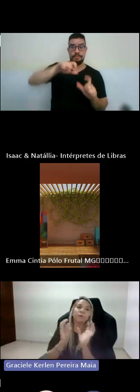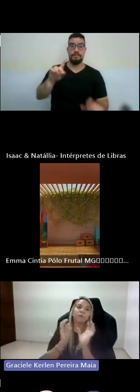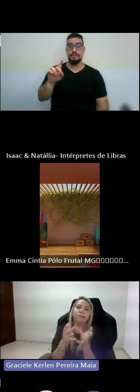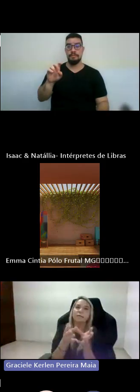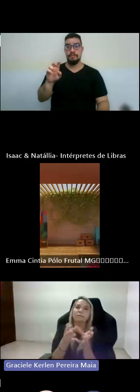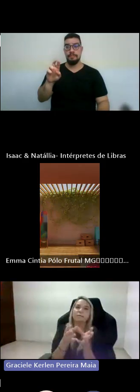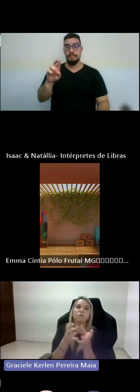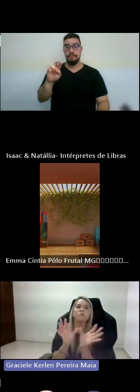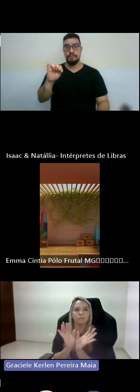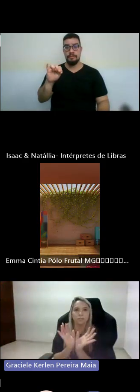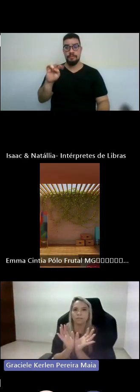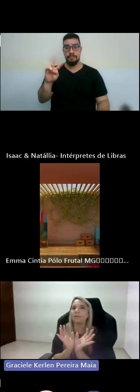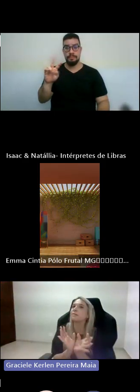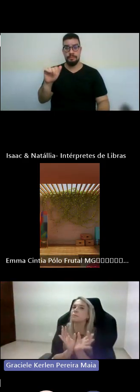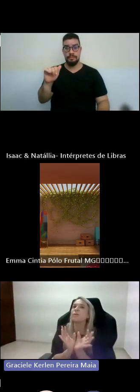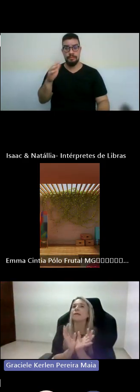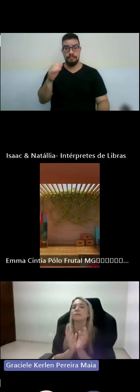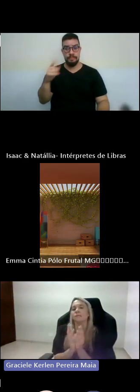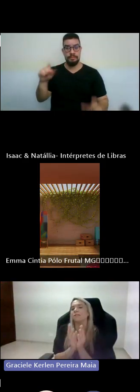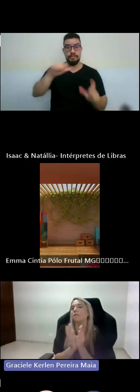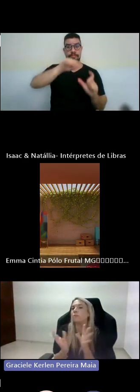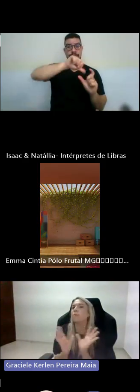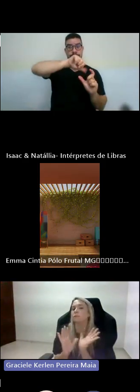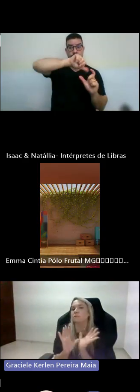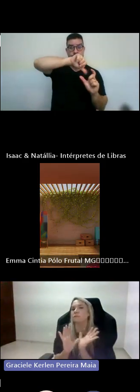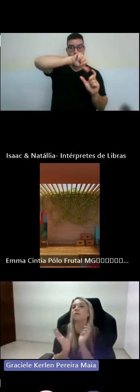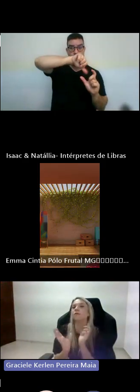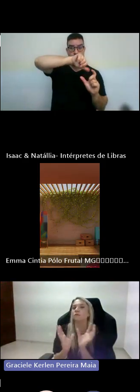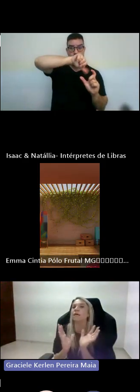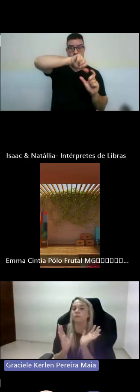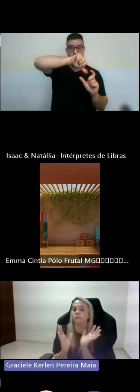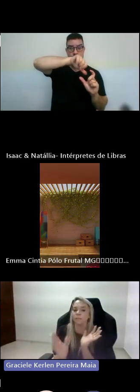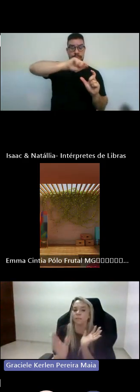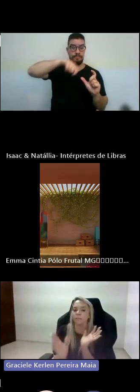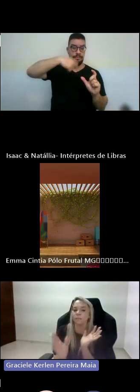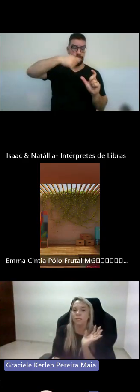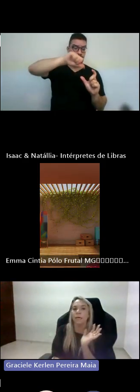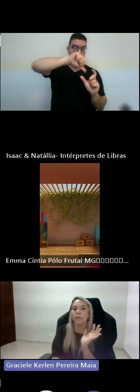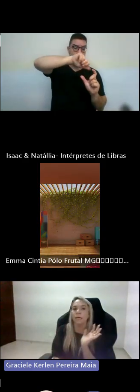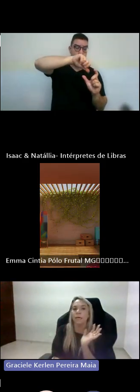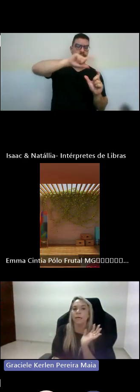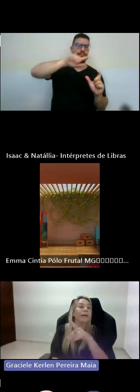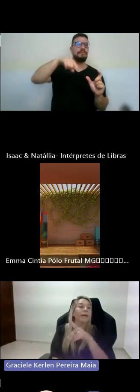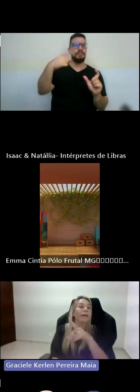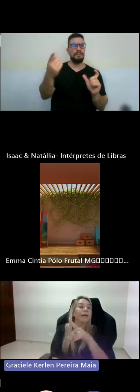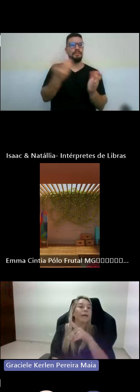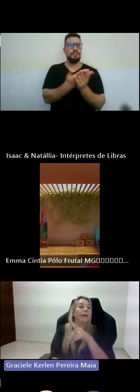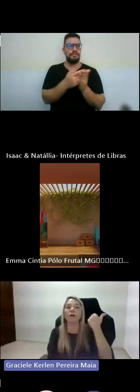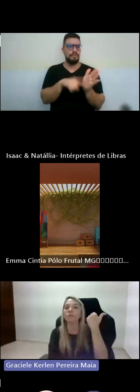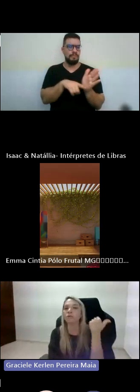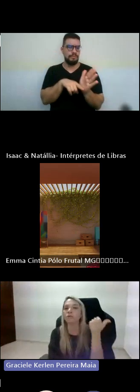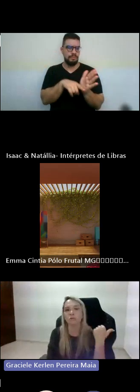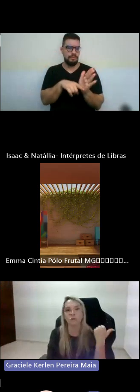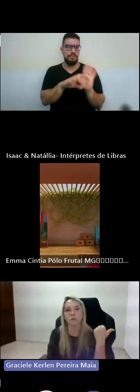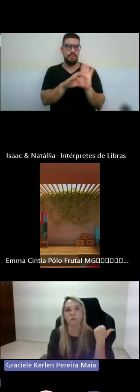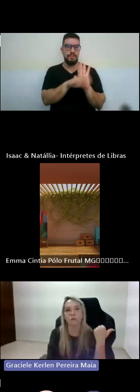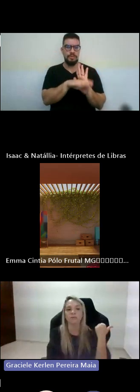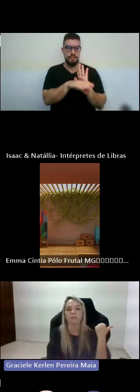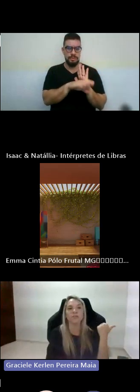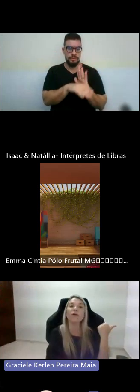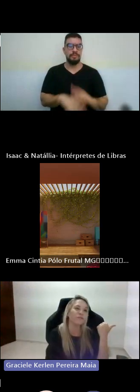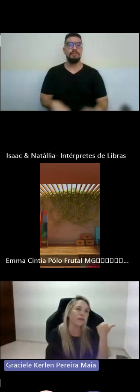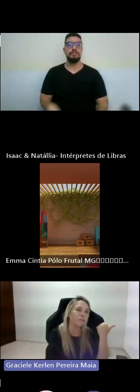certo? Não vou ficar presa nessa questão de conceito de derivação, não, tá? Vocês vão ter um momento que vocês vão estudar sobre isso. E da mesma forma que eu